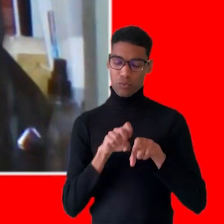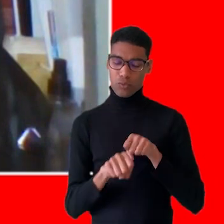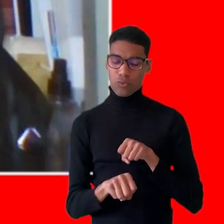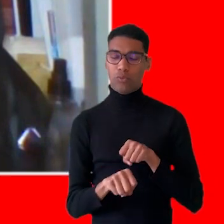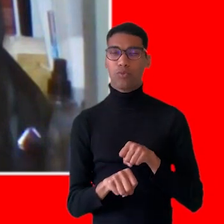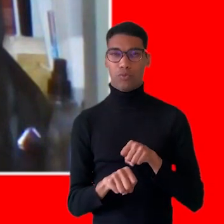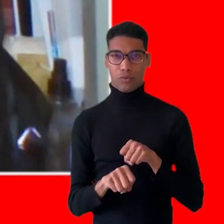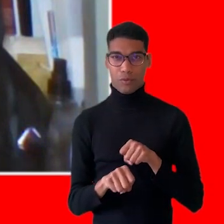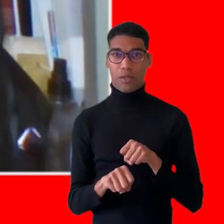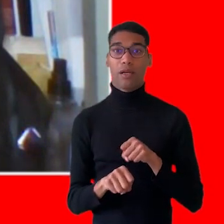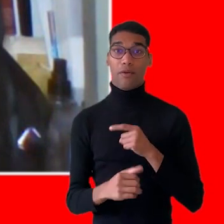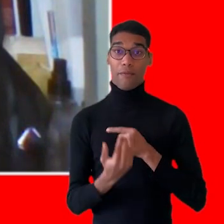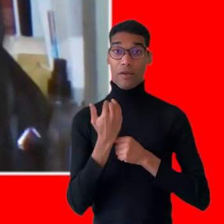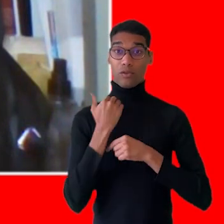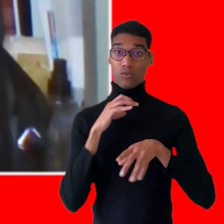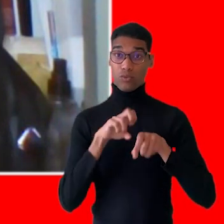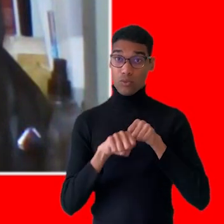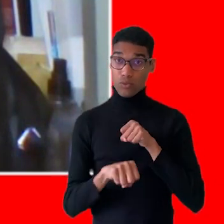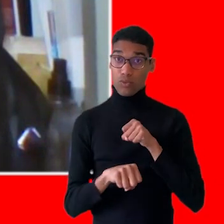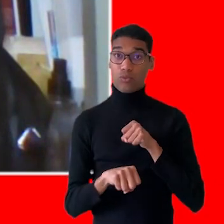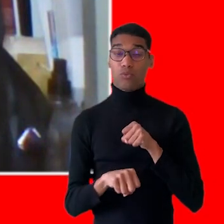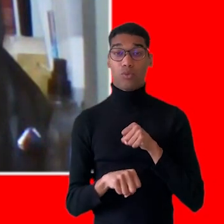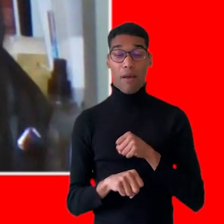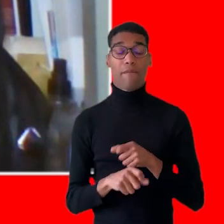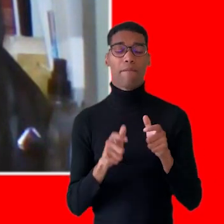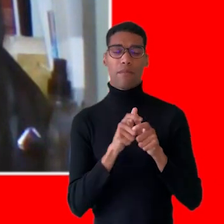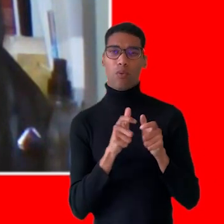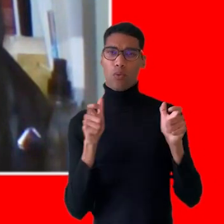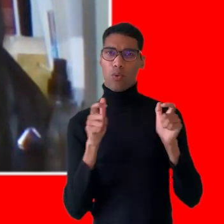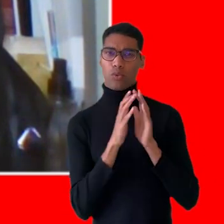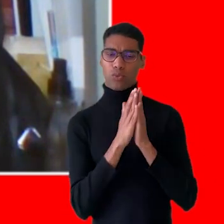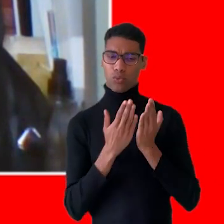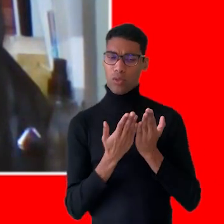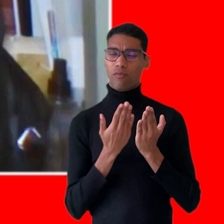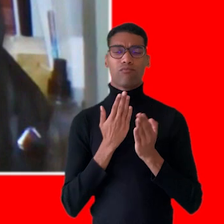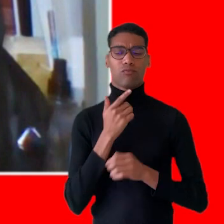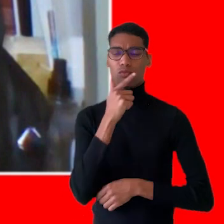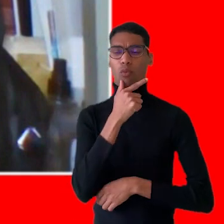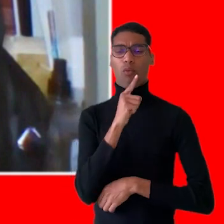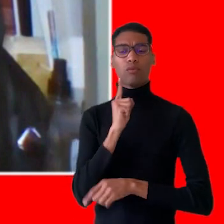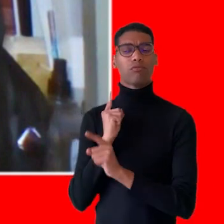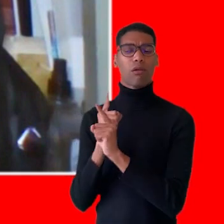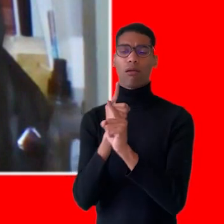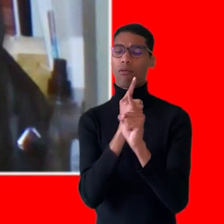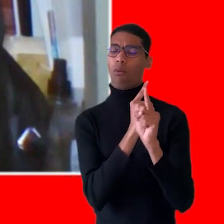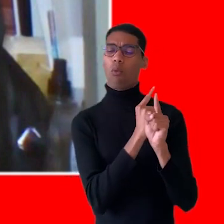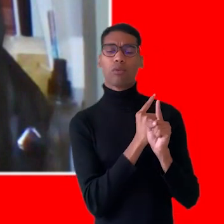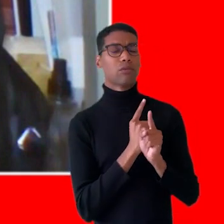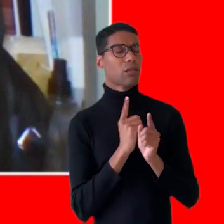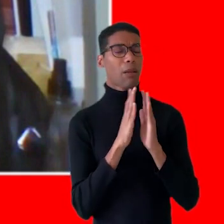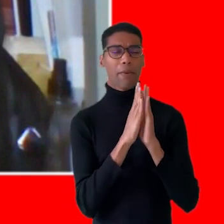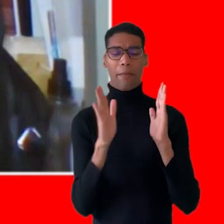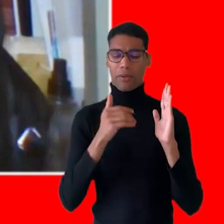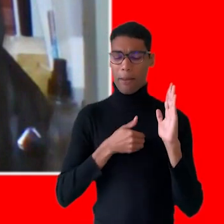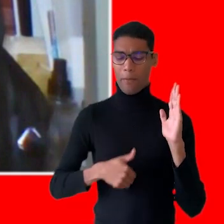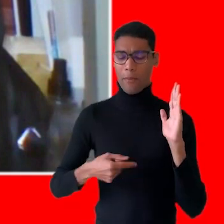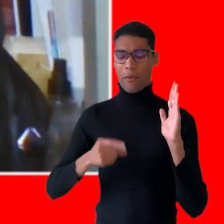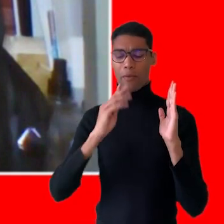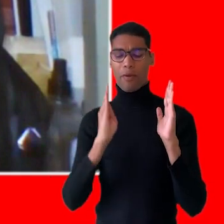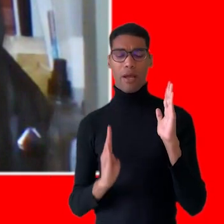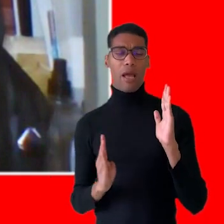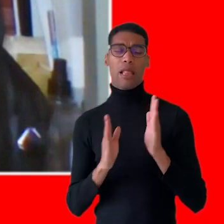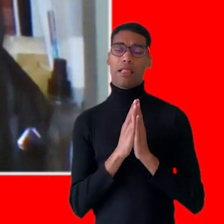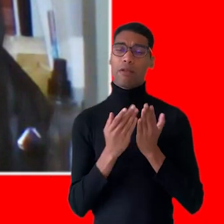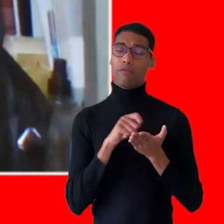que foram imprescindíveis para minha formação. Muitos deles não têm nas bibliotecas públicas brasileiras, são livros